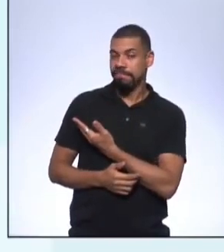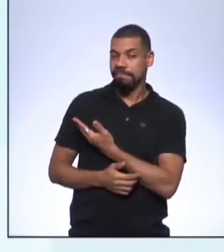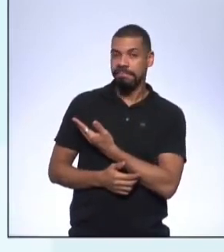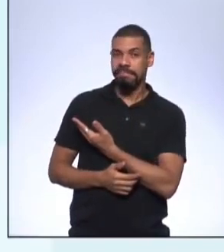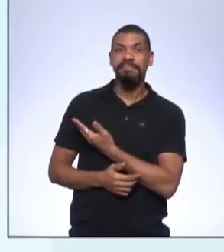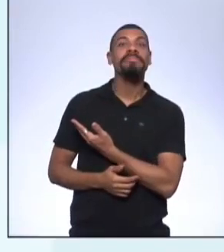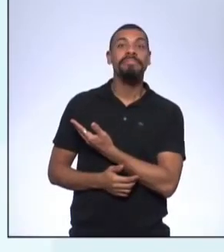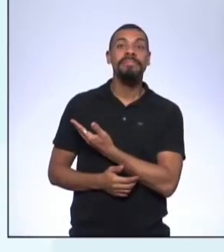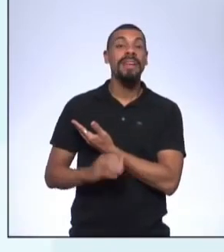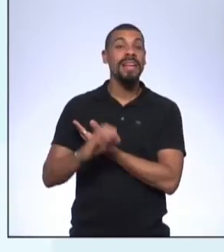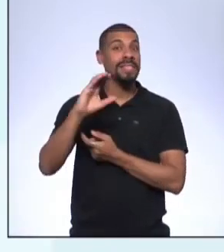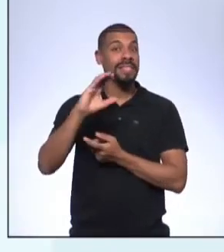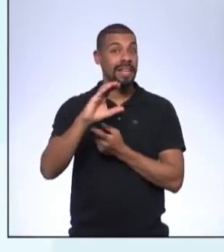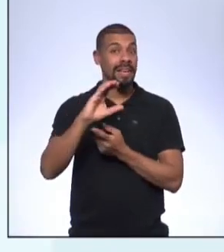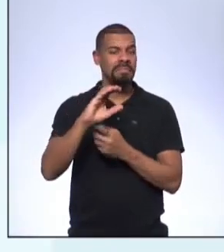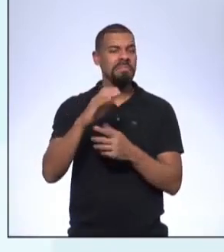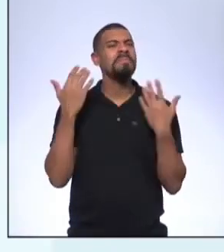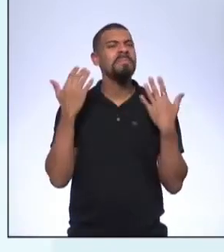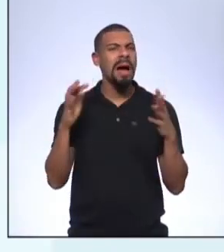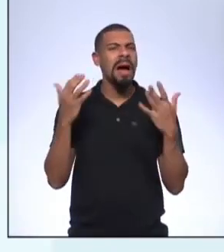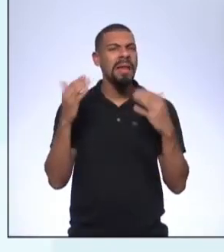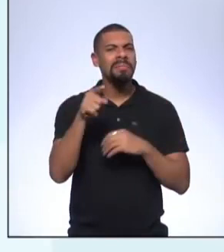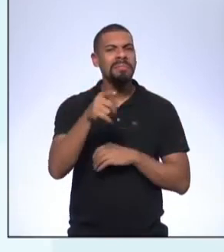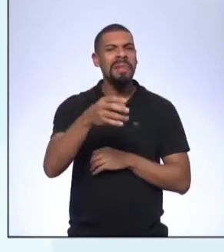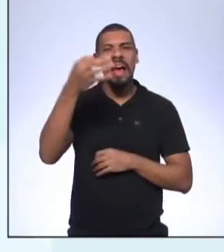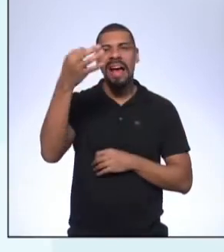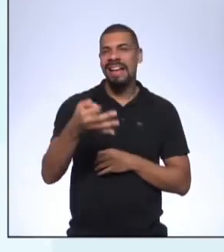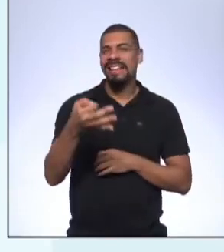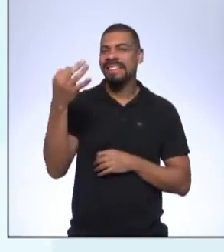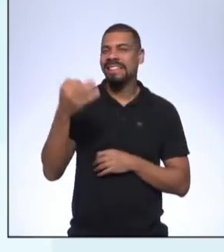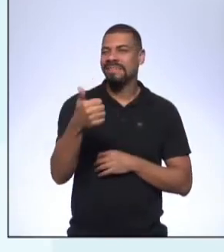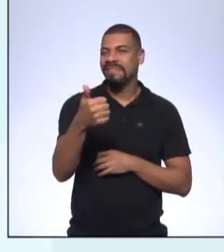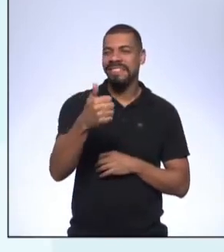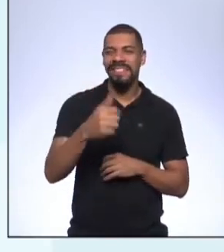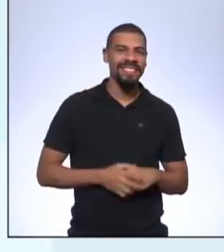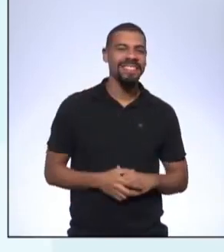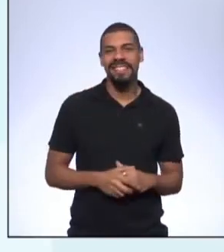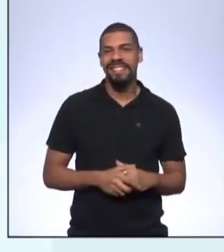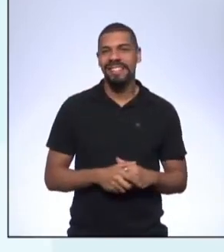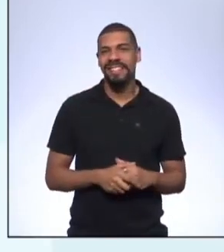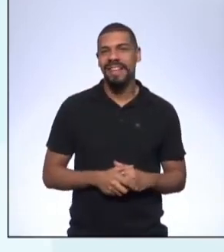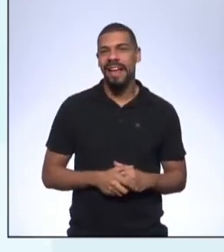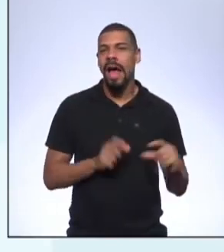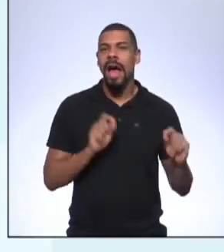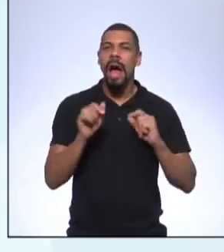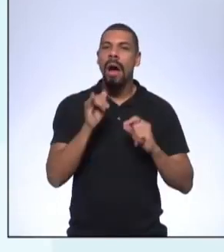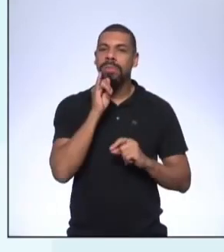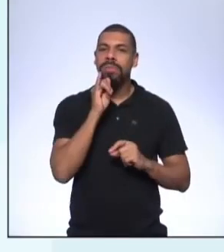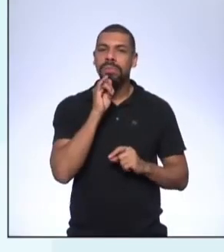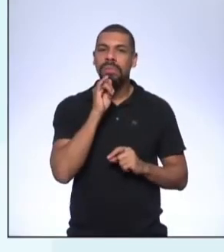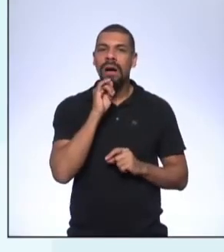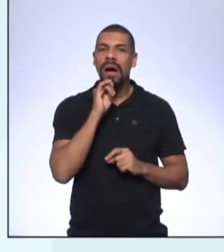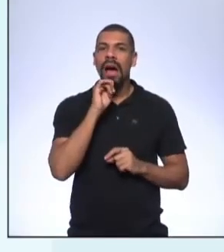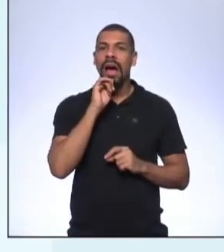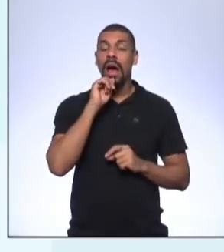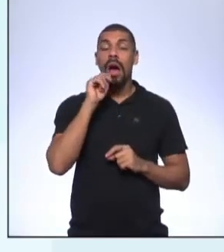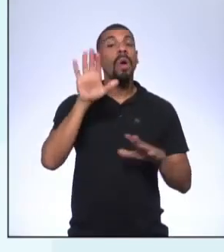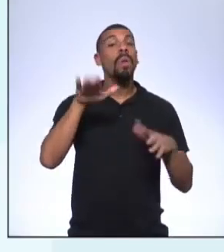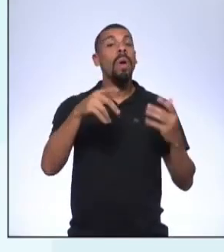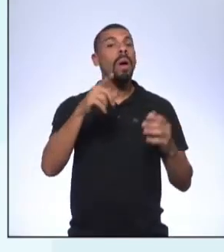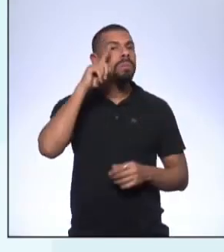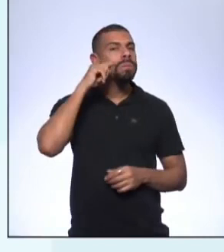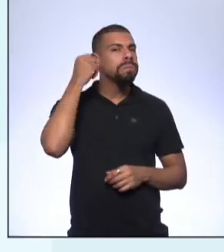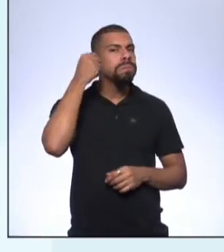só, gente, quem colocou C, parabéns, acertou, tá? Então, olha só, a alternativa que não corresponde a